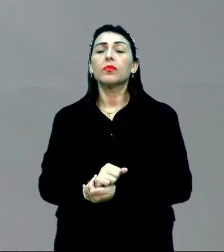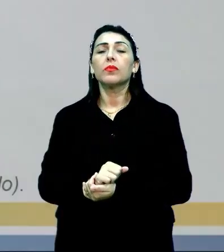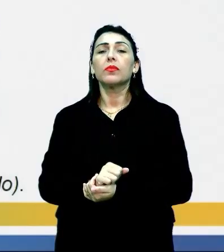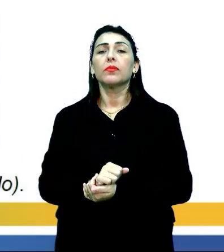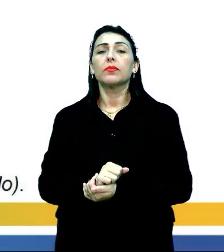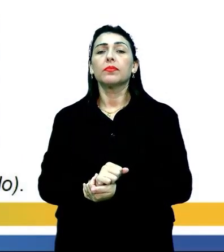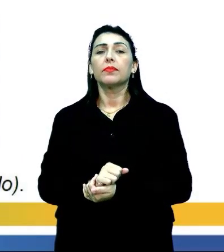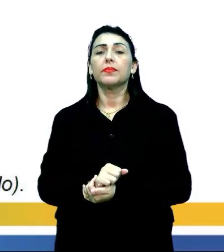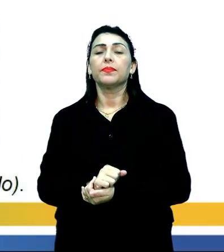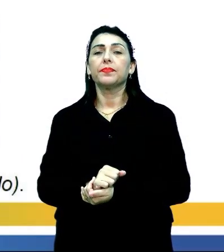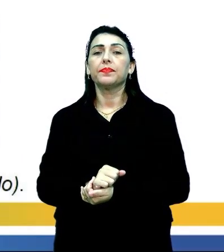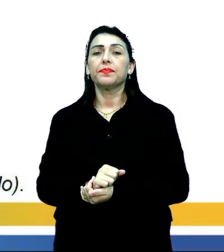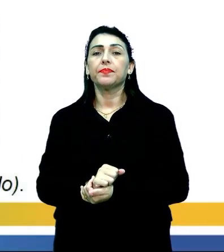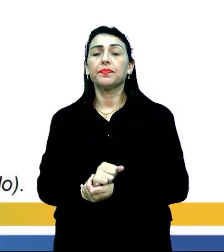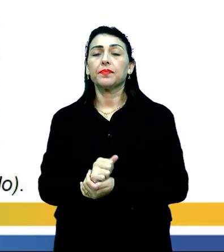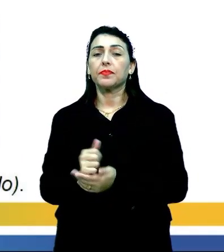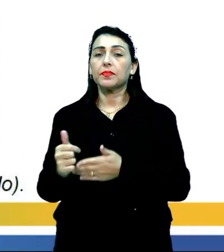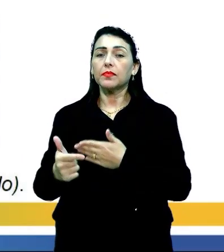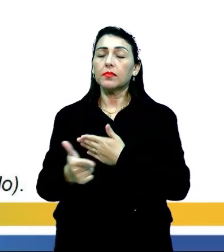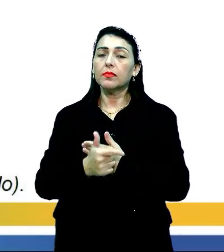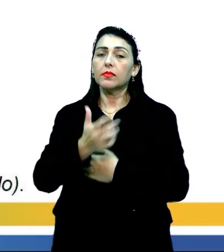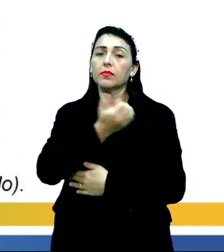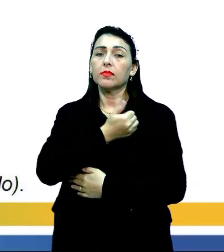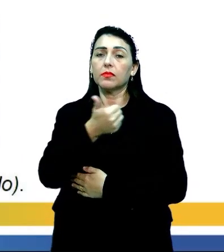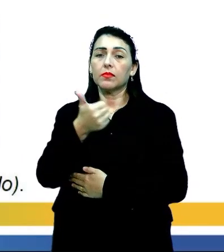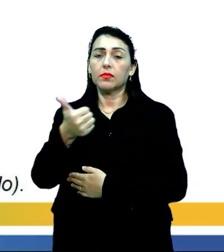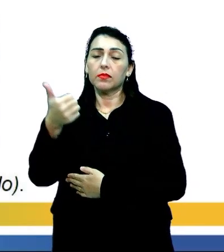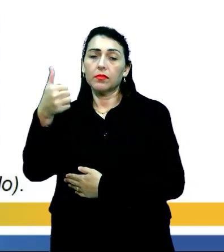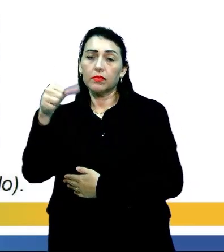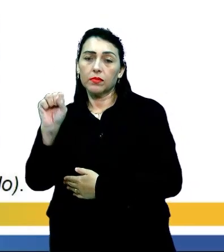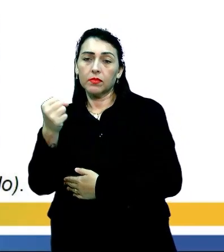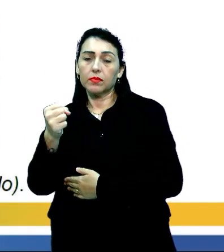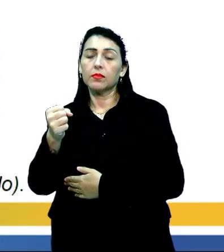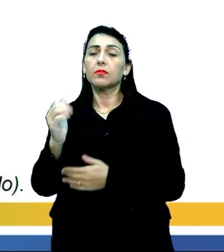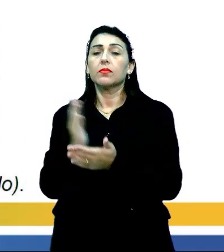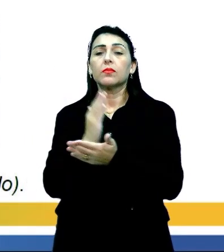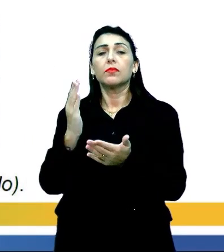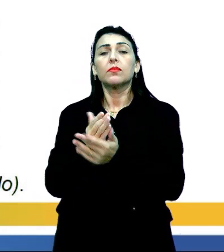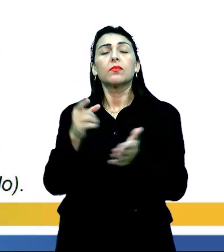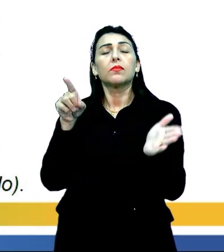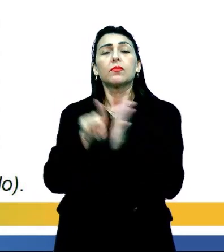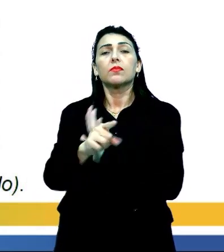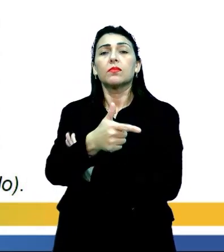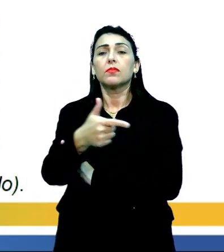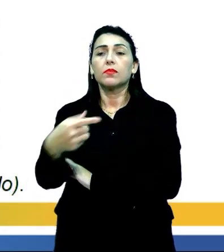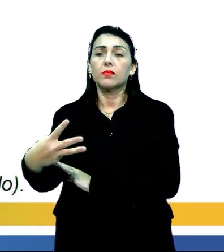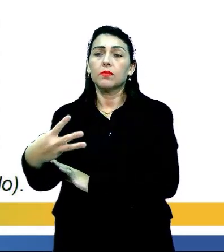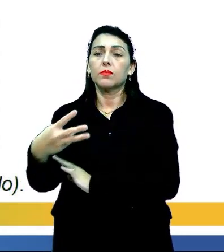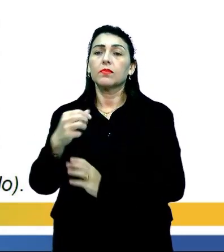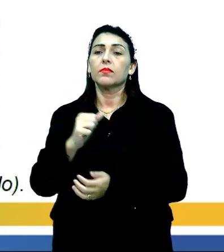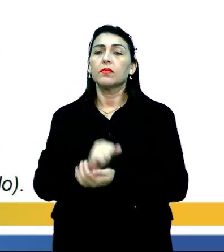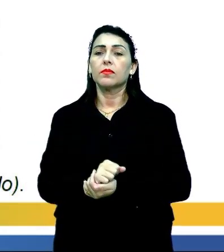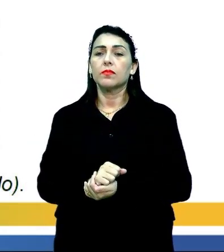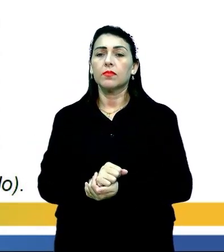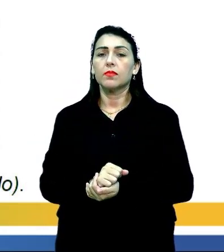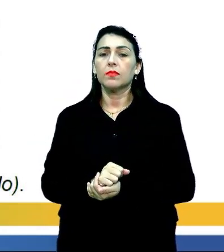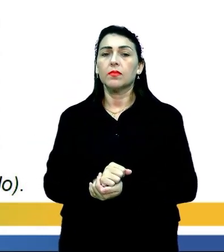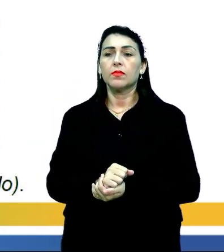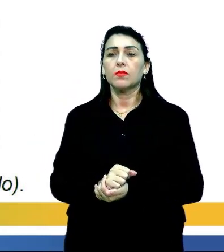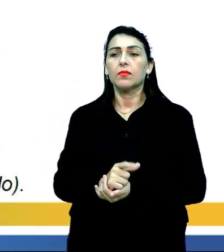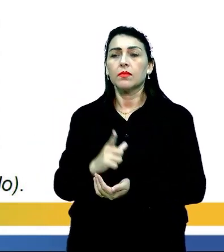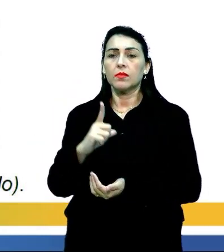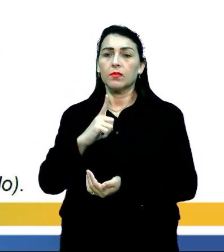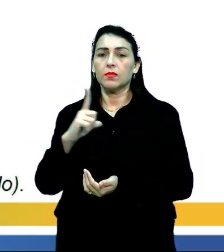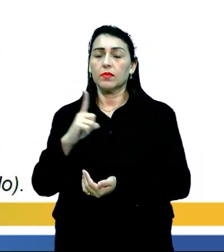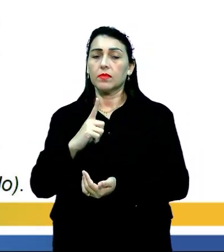nós vamos aqui para página 118 do livro questão 23 então nós temos aí